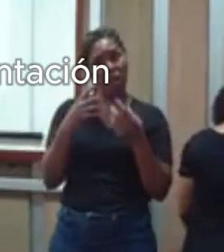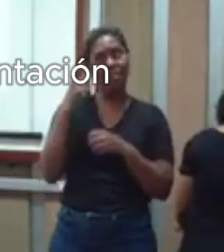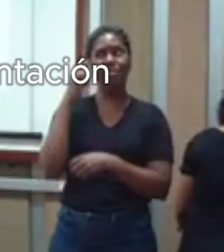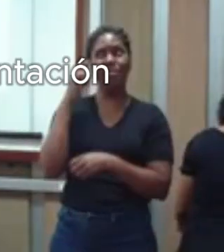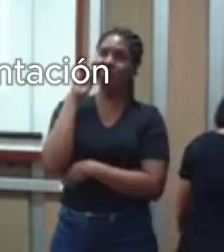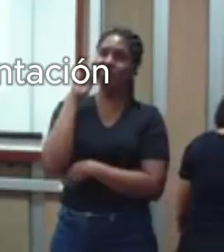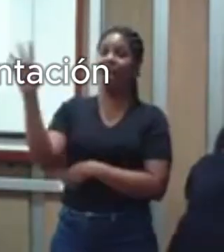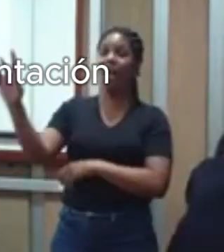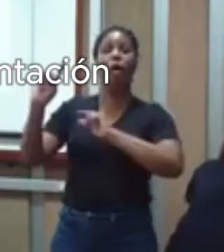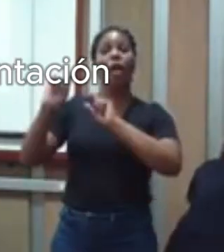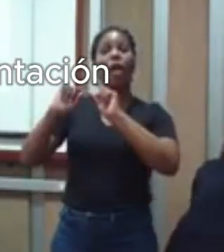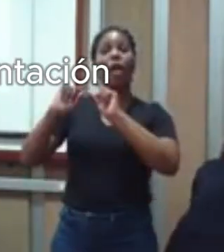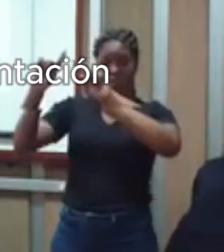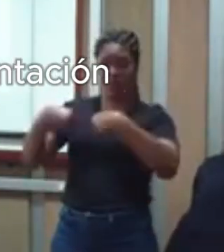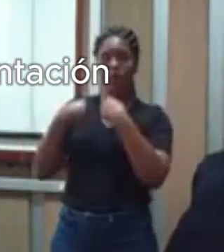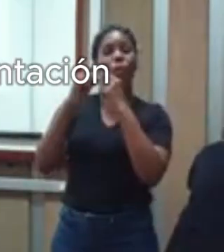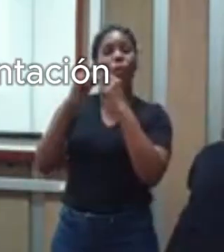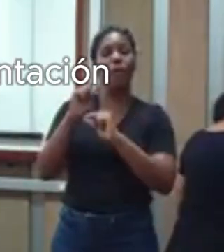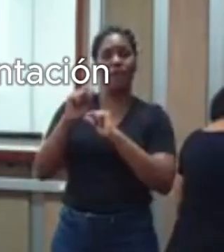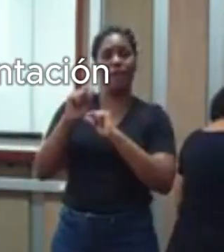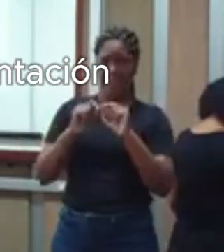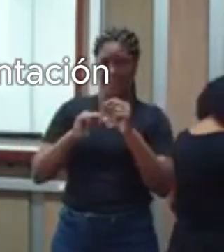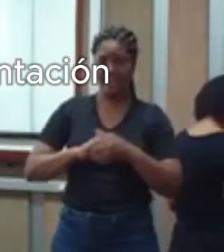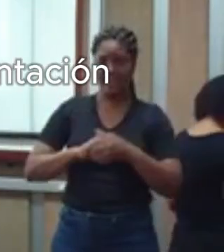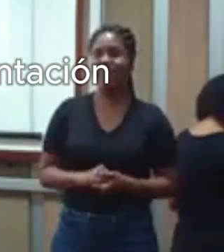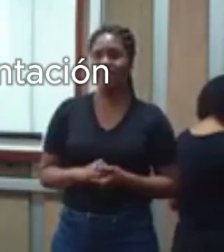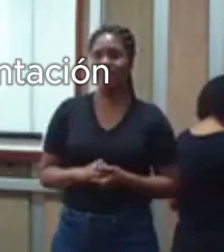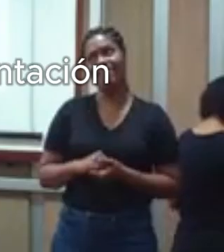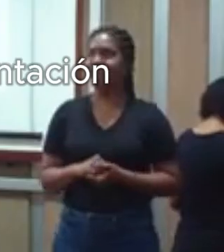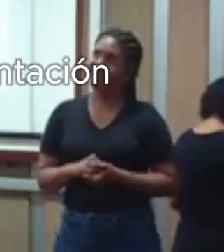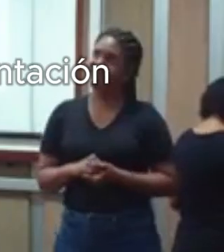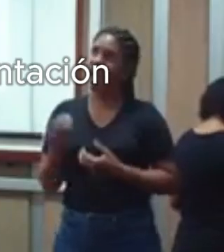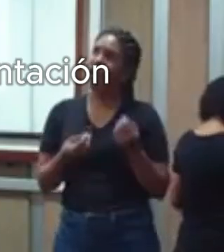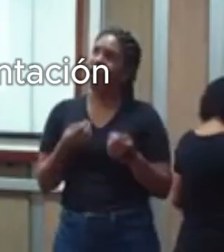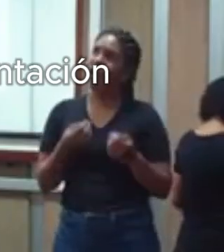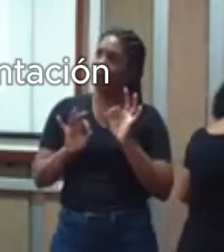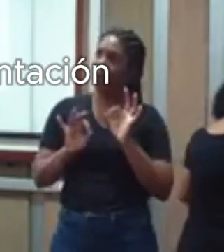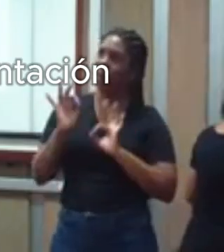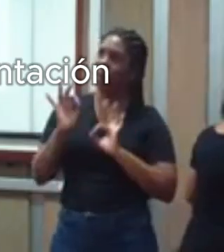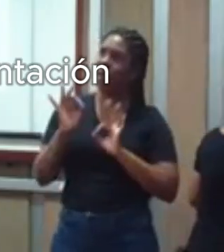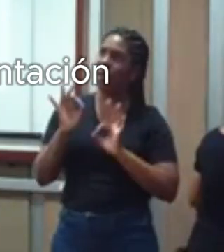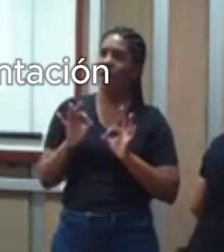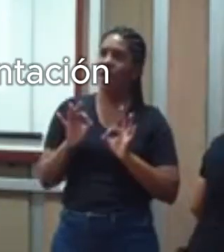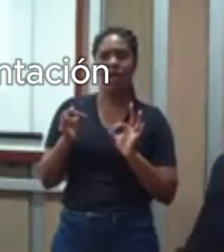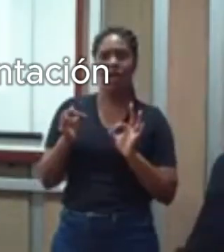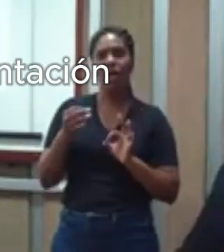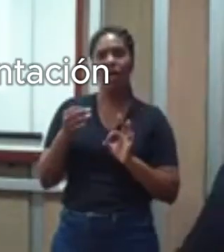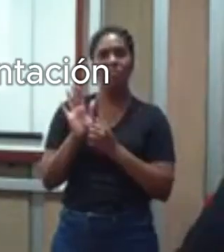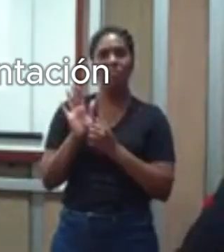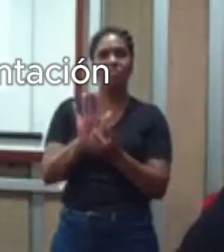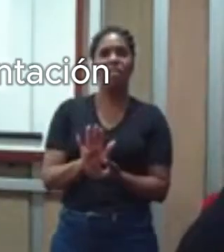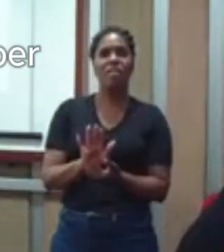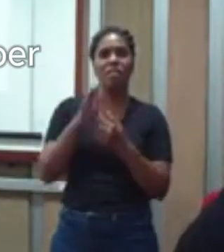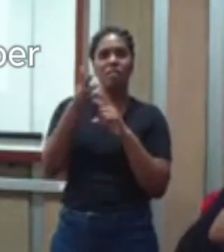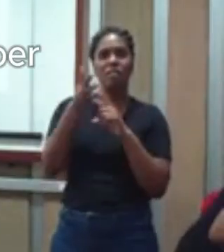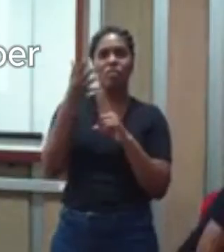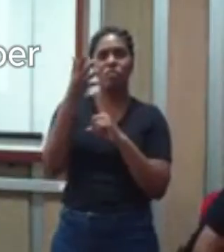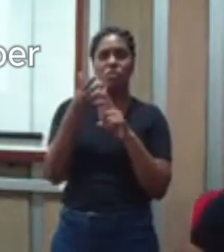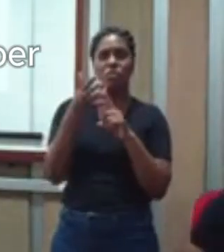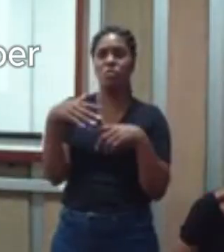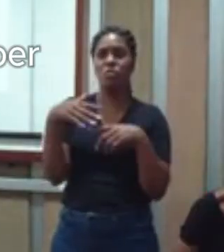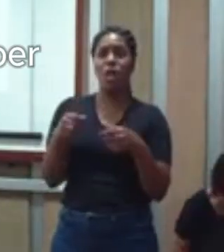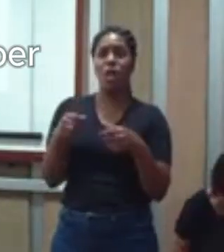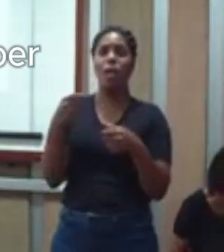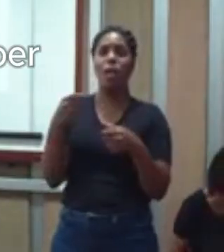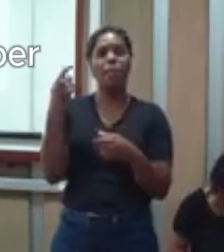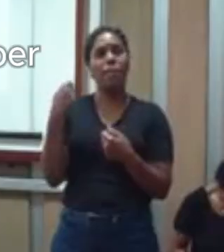pensar numa... como montar, né, uma fala, uma apresentação, para que público que a gente está falando. Né? A gente